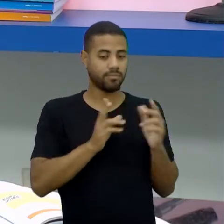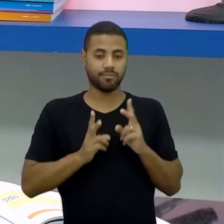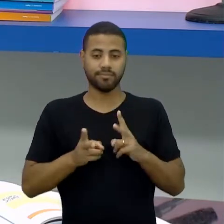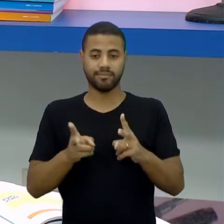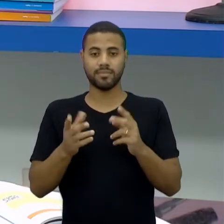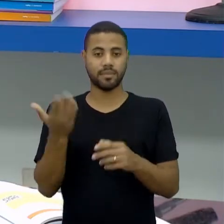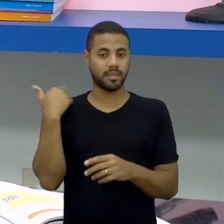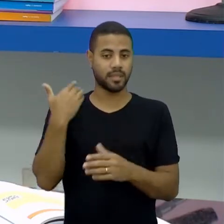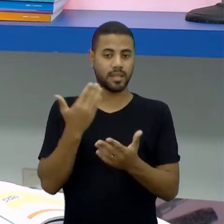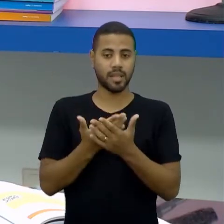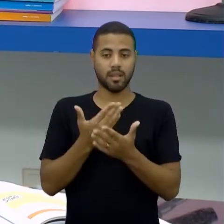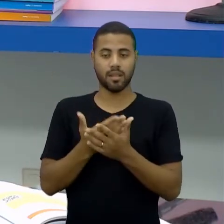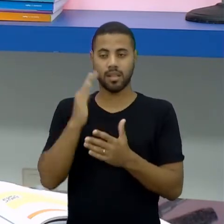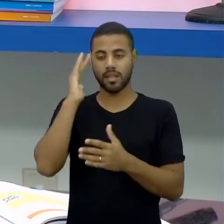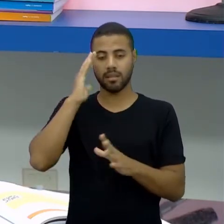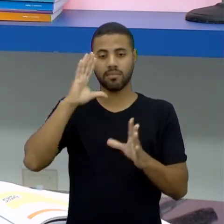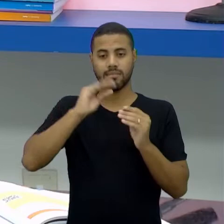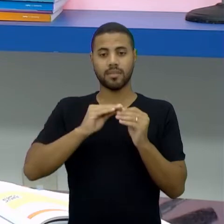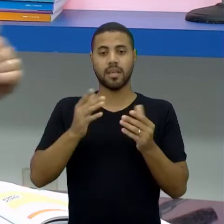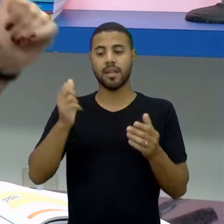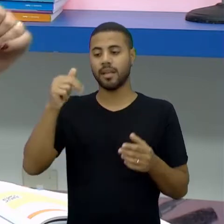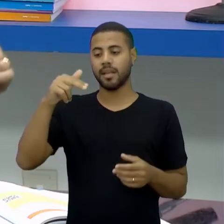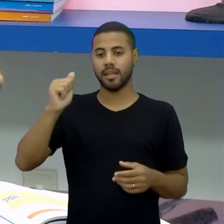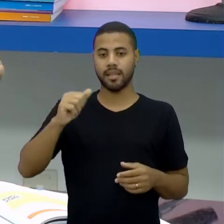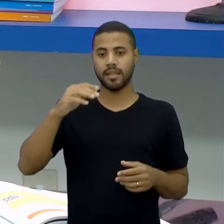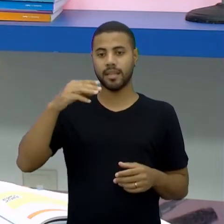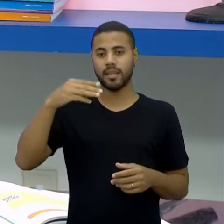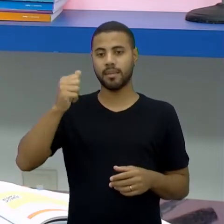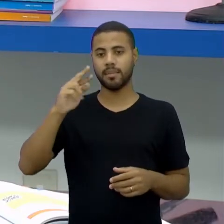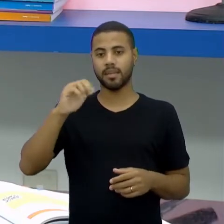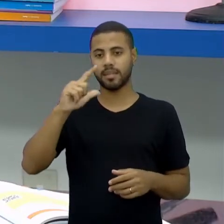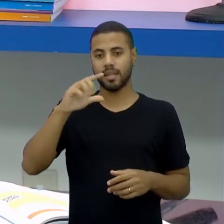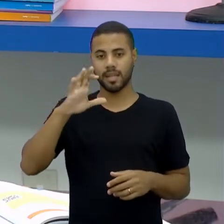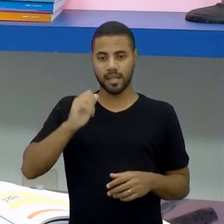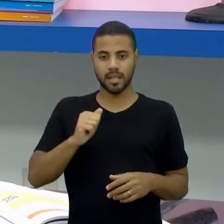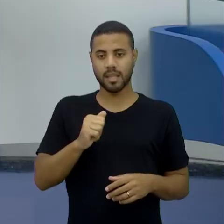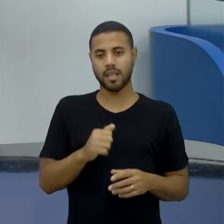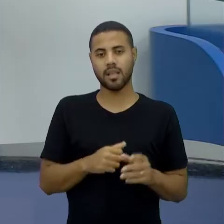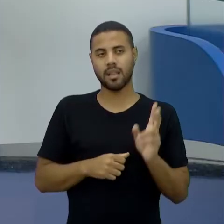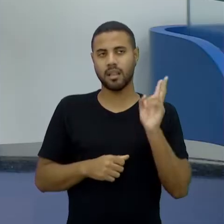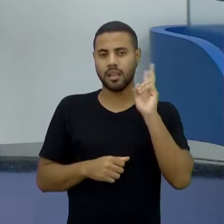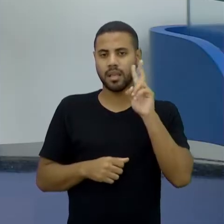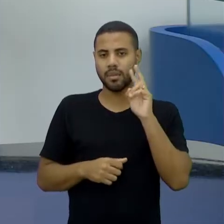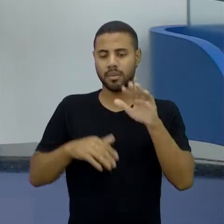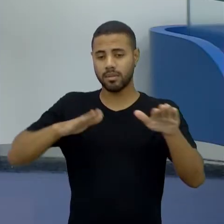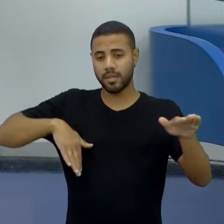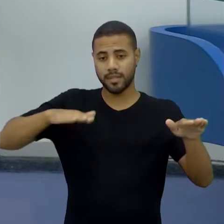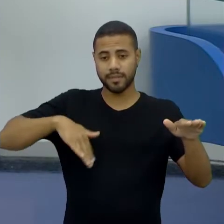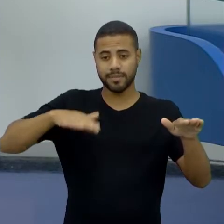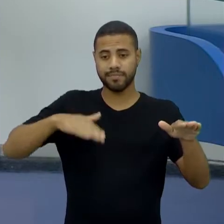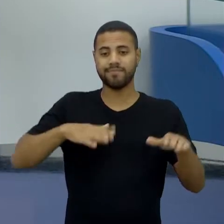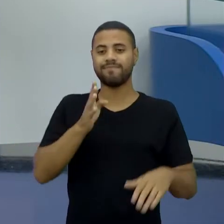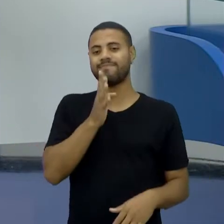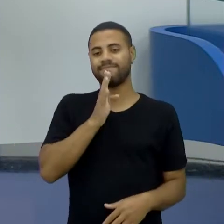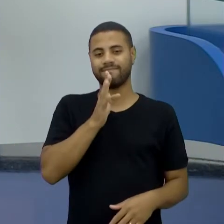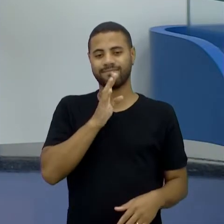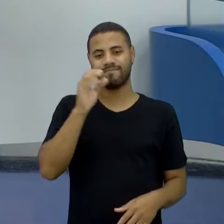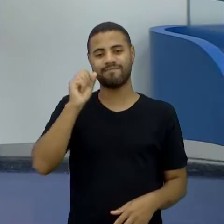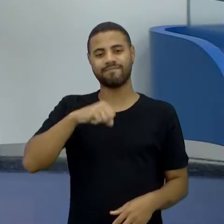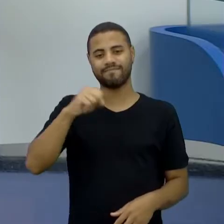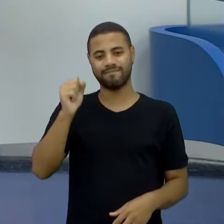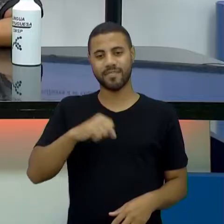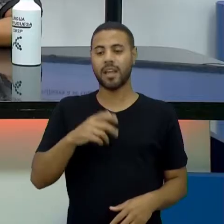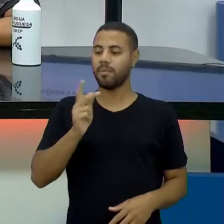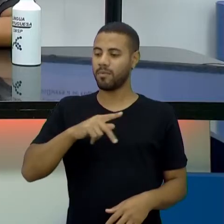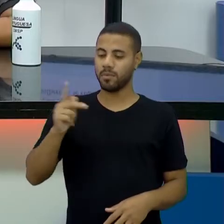na aula anterior. Legal. Aí falei da Ana Marcela Cunha. Você conhece a Ana Marcela? Ana Marcela é a nossa nadadora? Olha Nossa, isso, gente. É